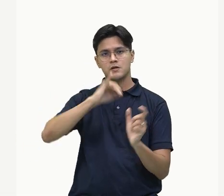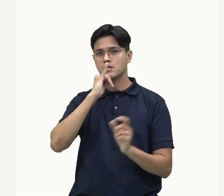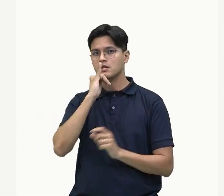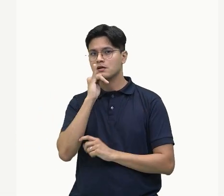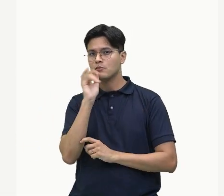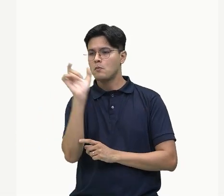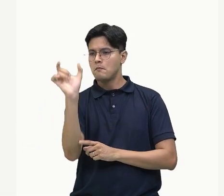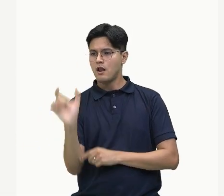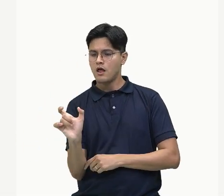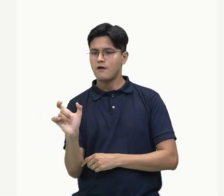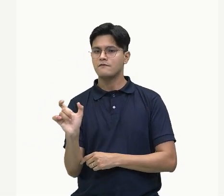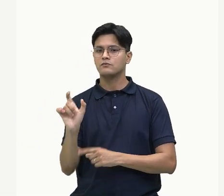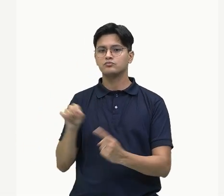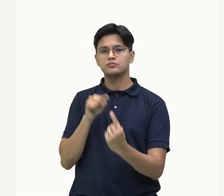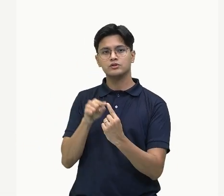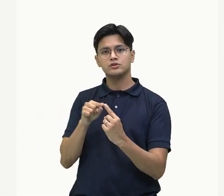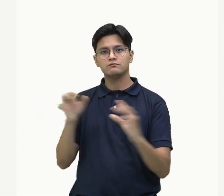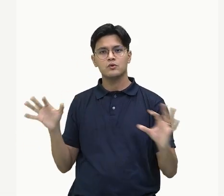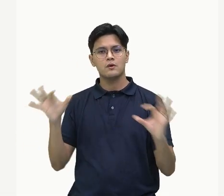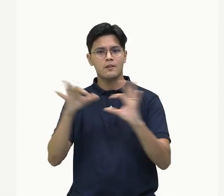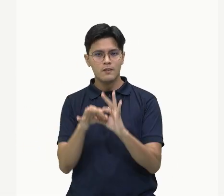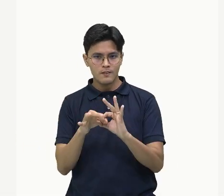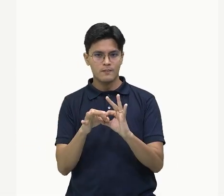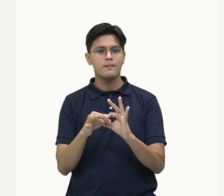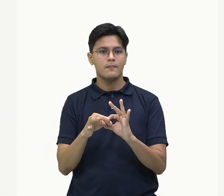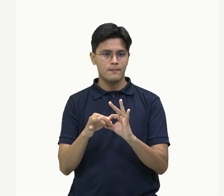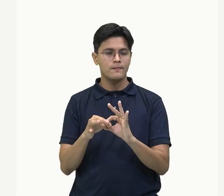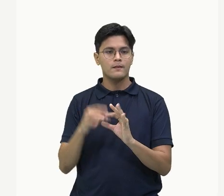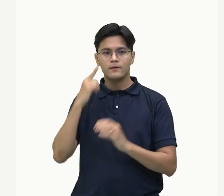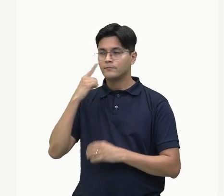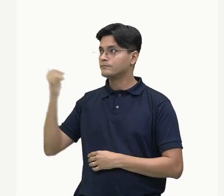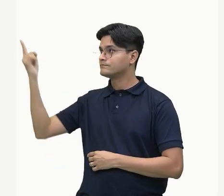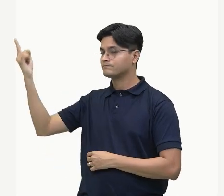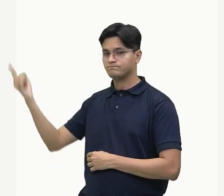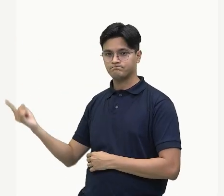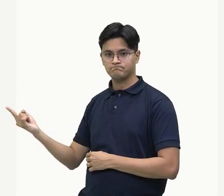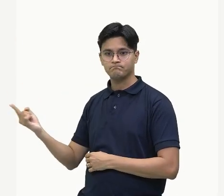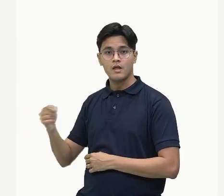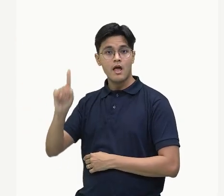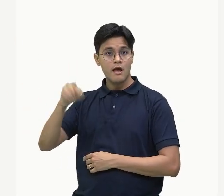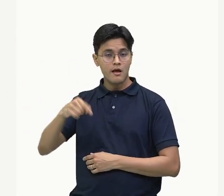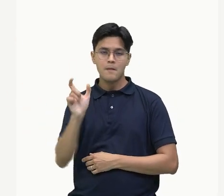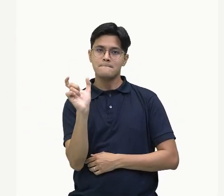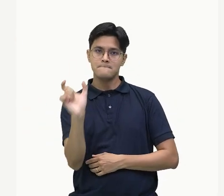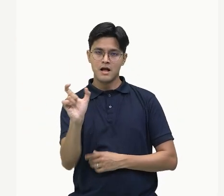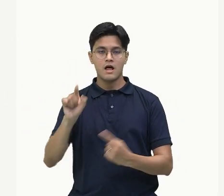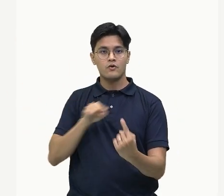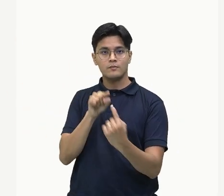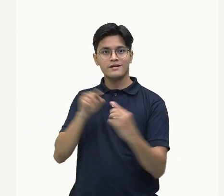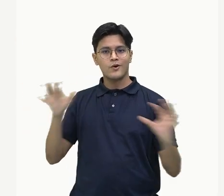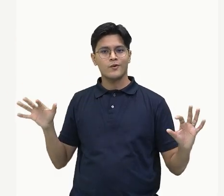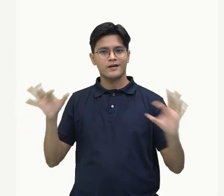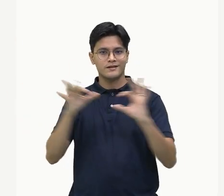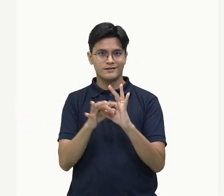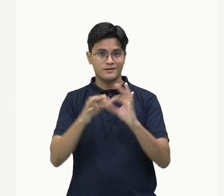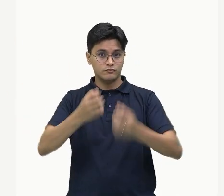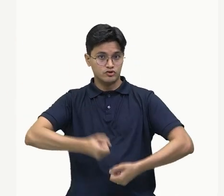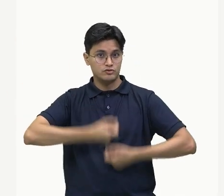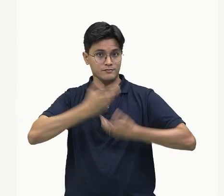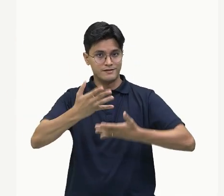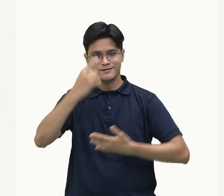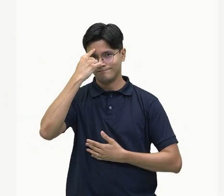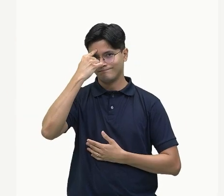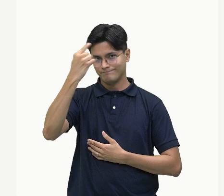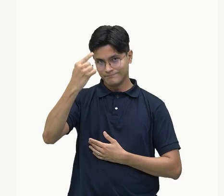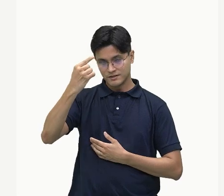Because, so, therefore, as a result, são conectivos que eu utilizo para passar essa ideia de causa